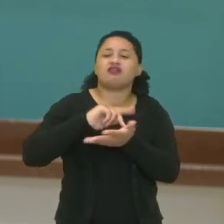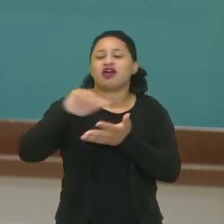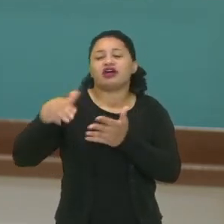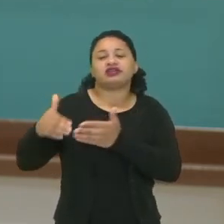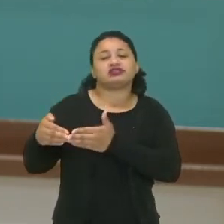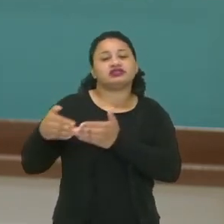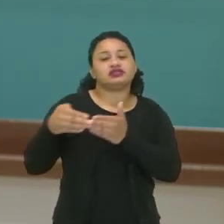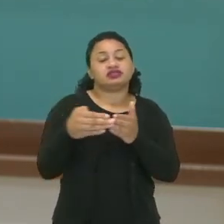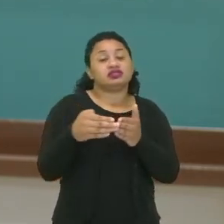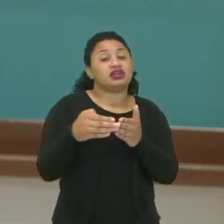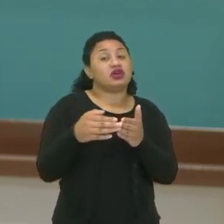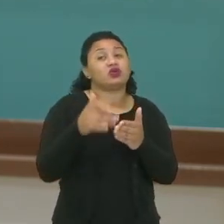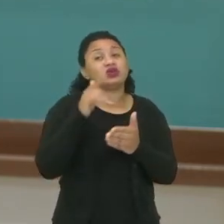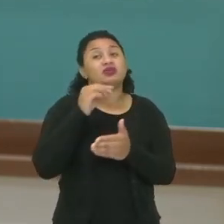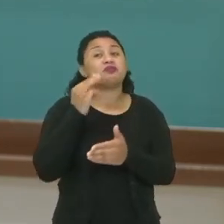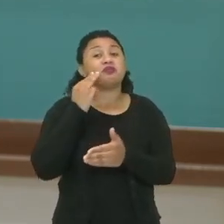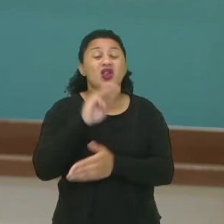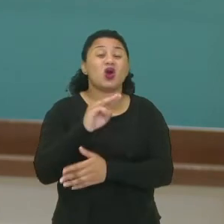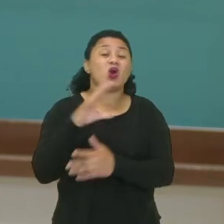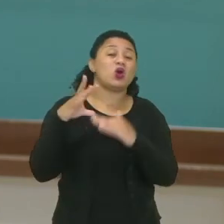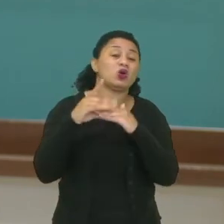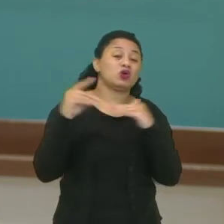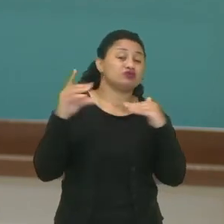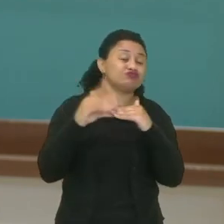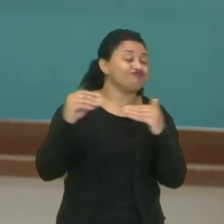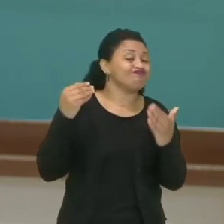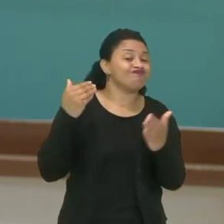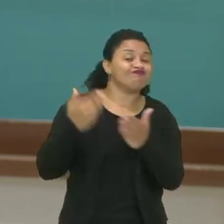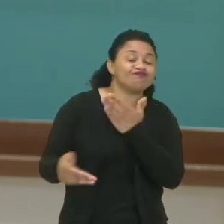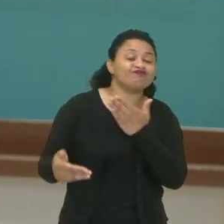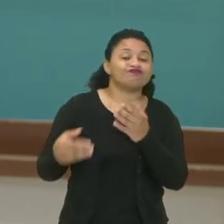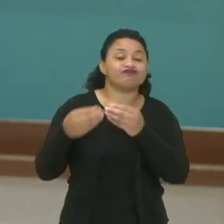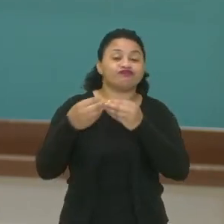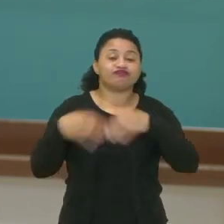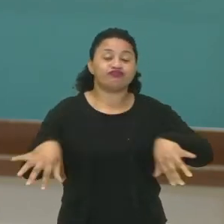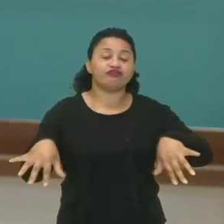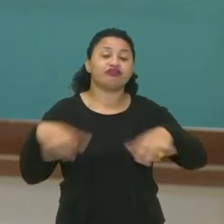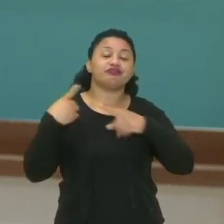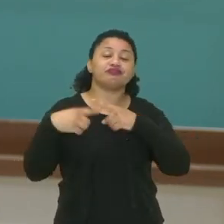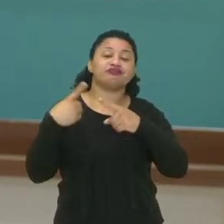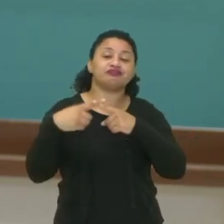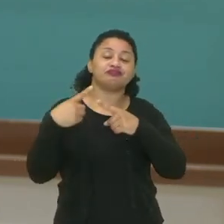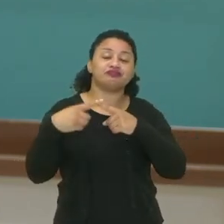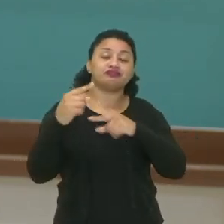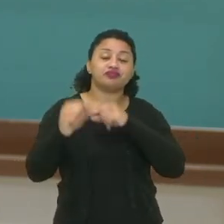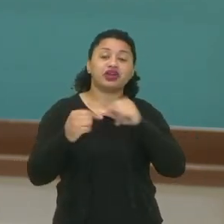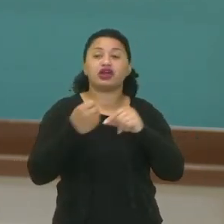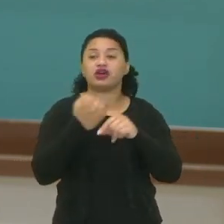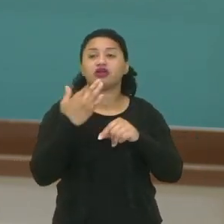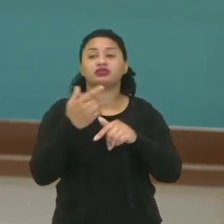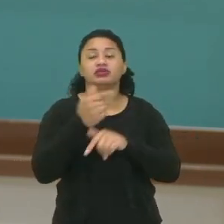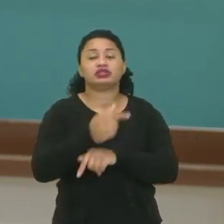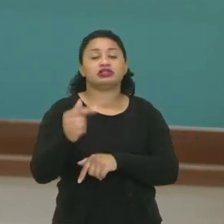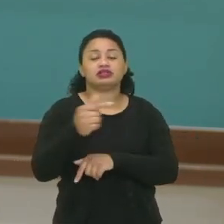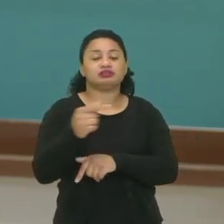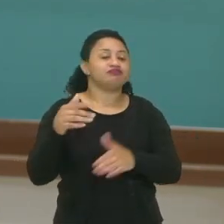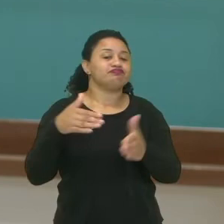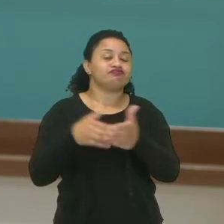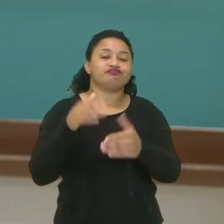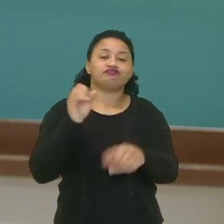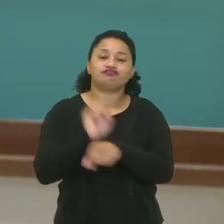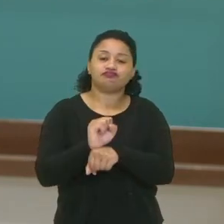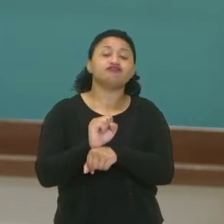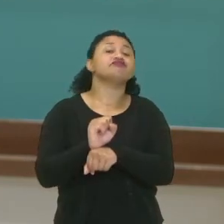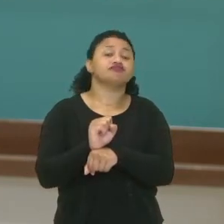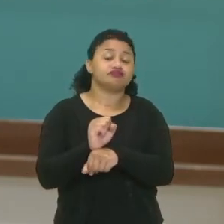se perdeu aí bilhões de dólares, porque ficou interrompido aí por algumas semanas, se não me engano, aí,